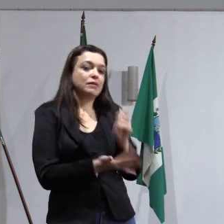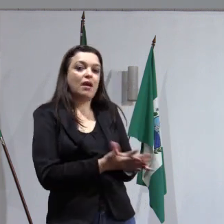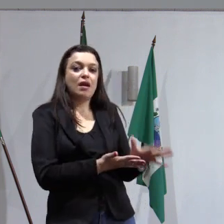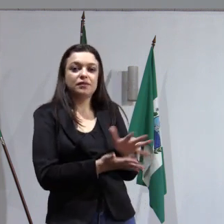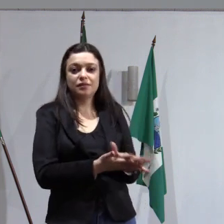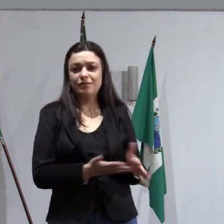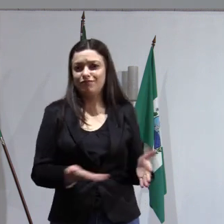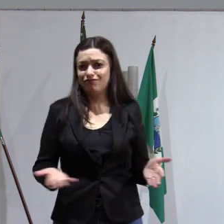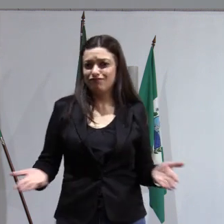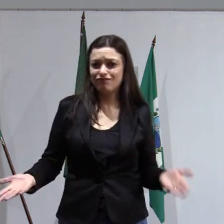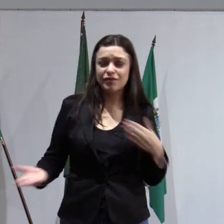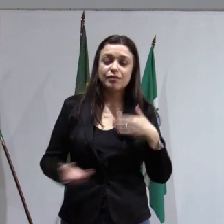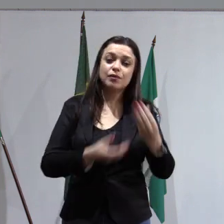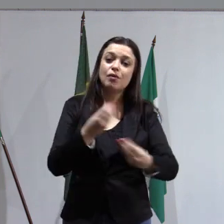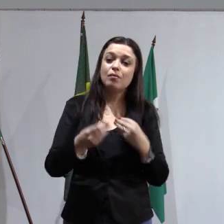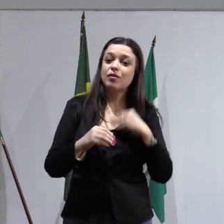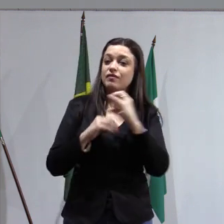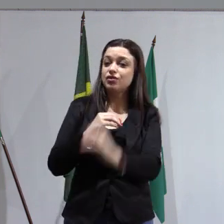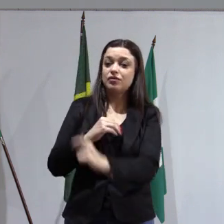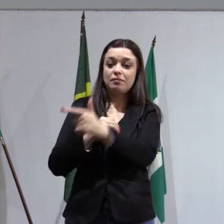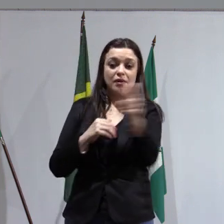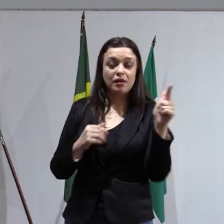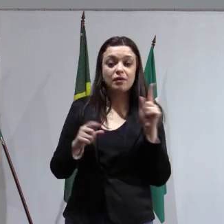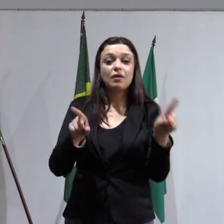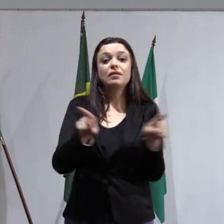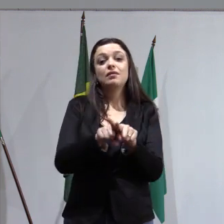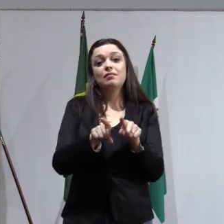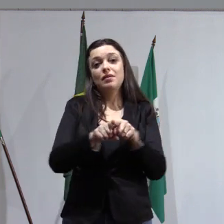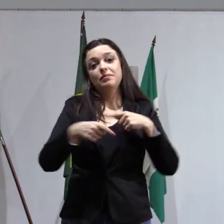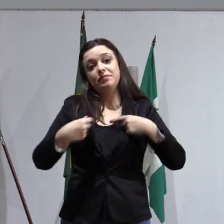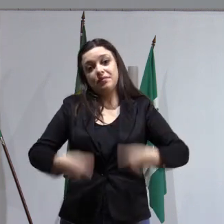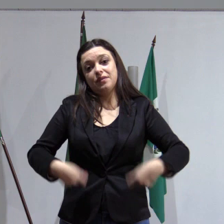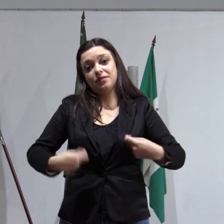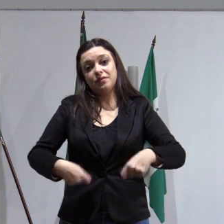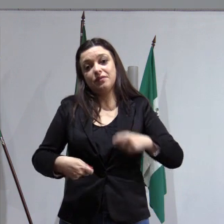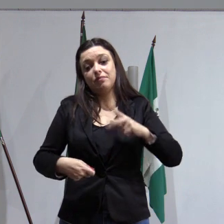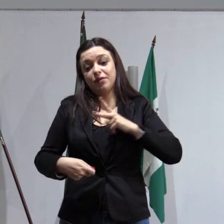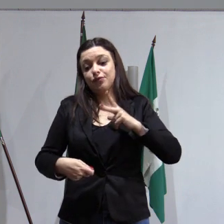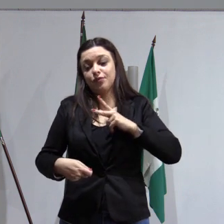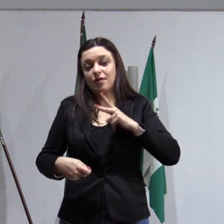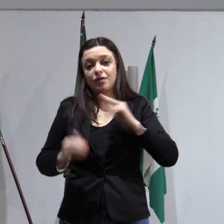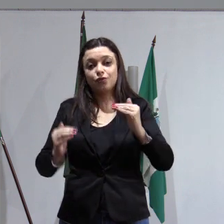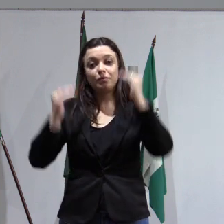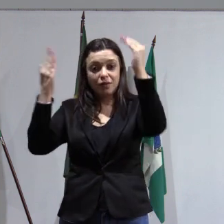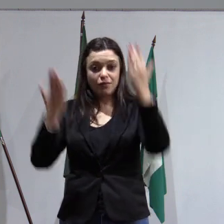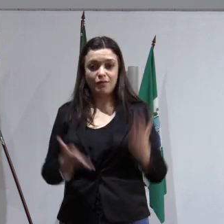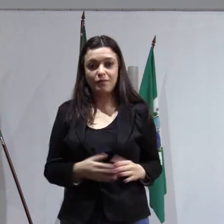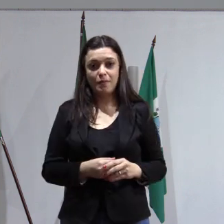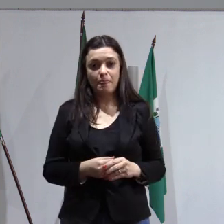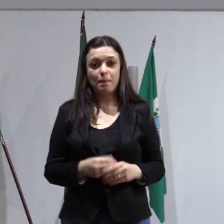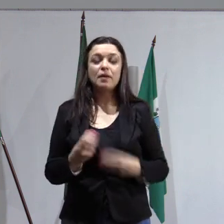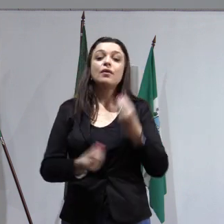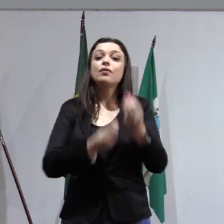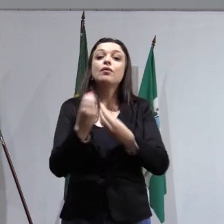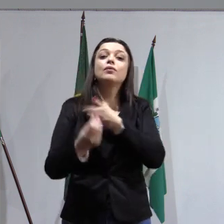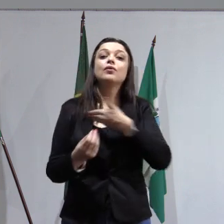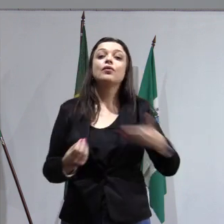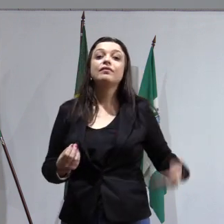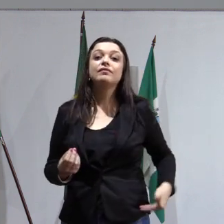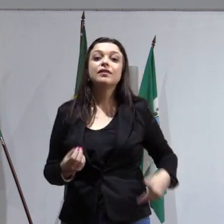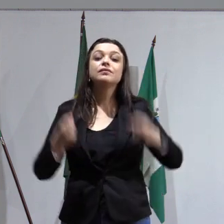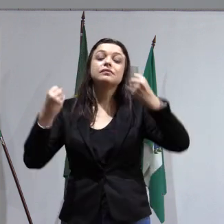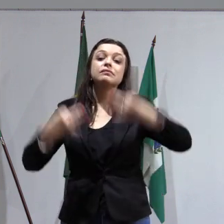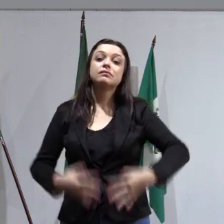que é o desinvestimento em educação e a necessidade da privatização do ensino superior. Como um governo justifica um corte na